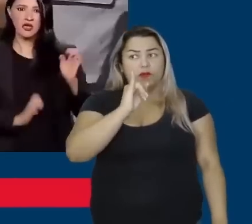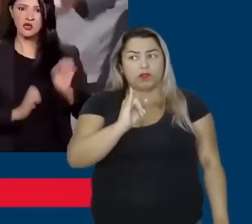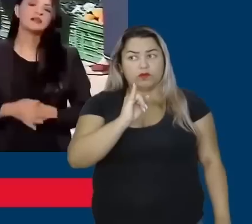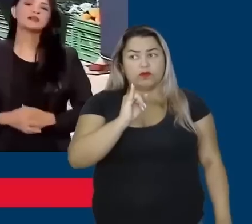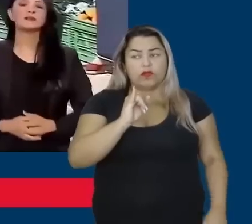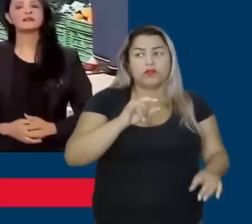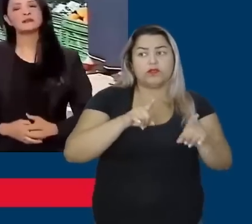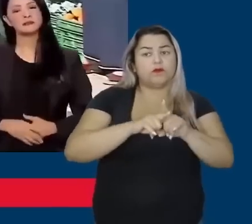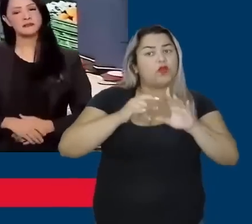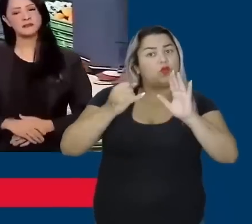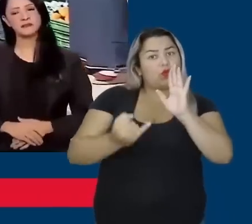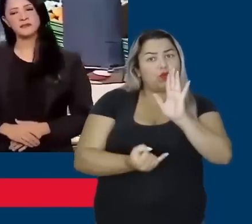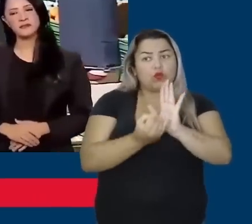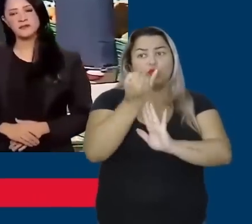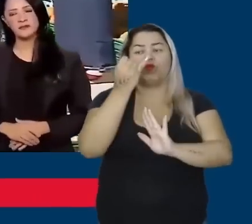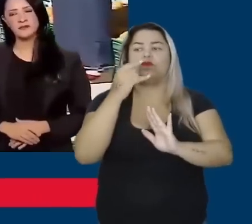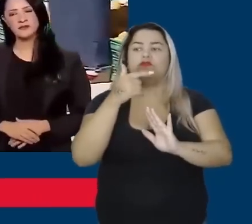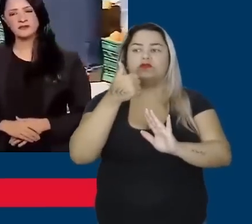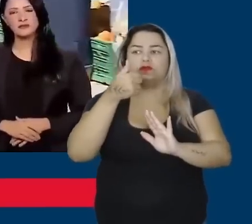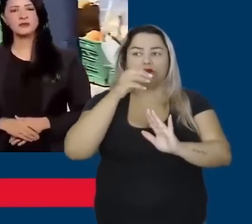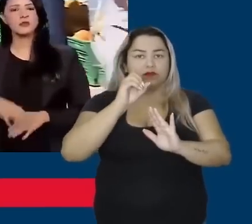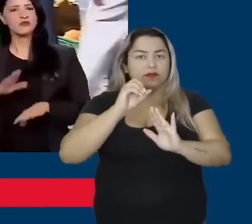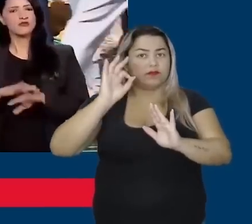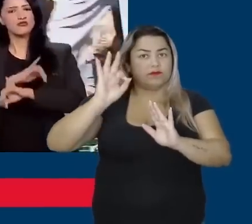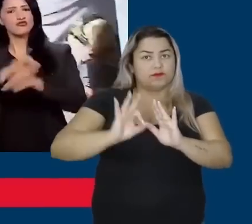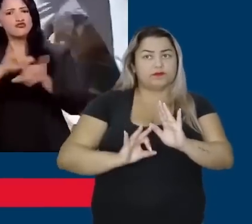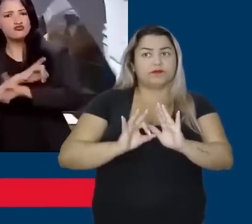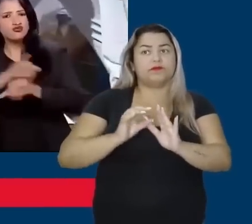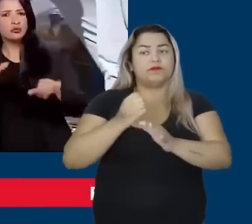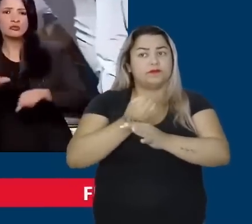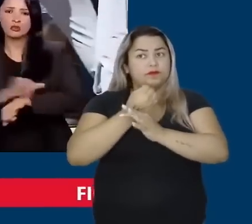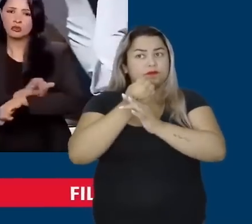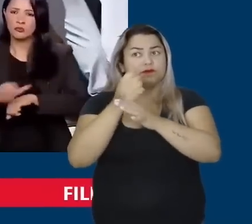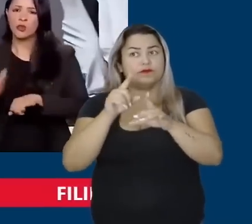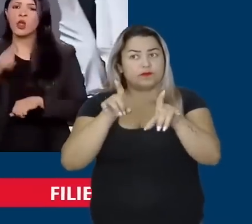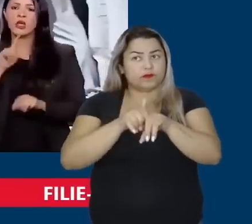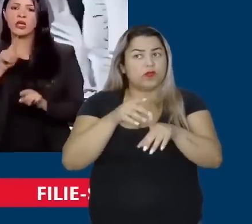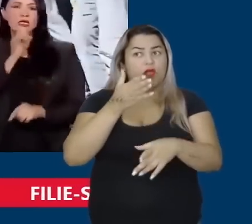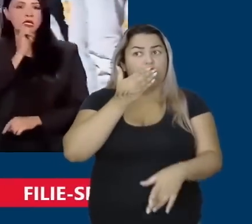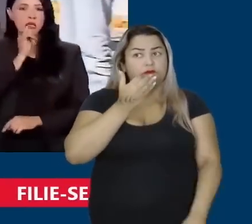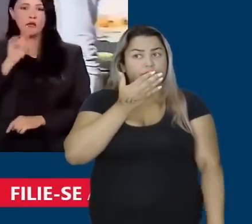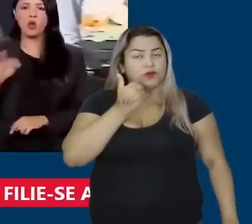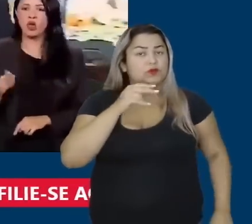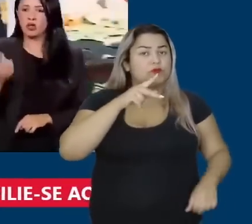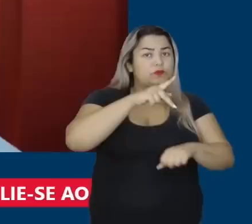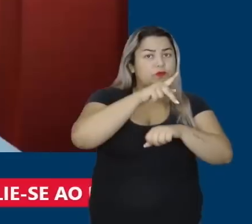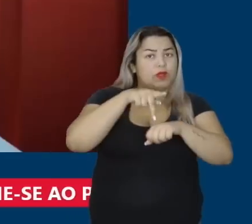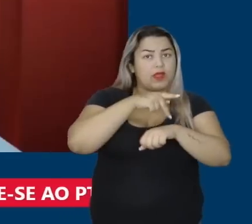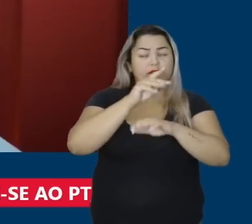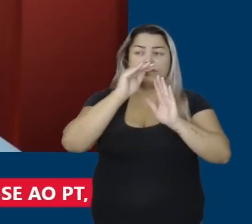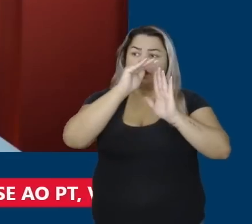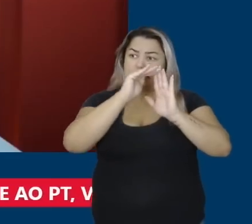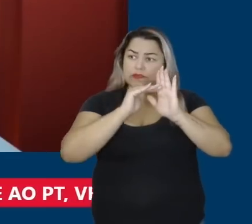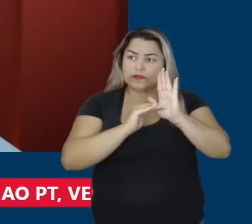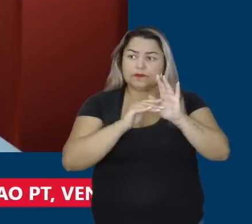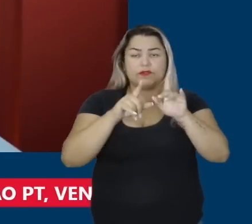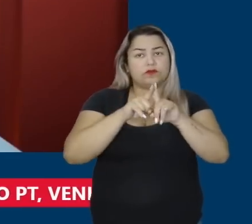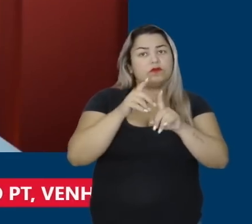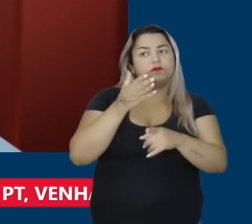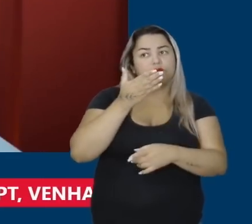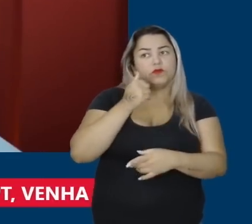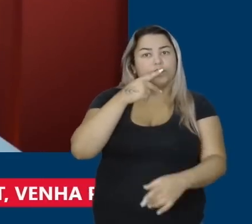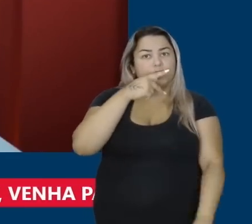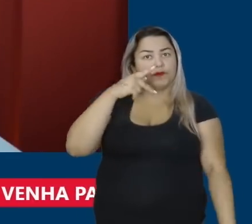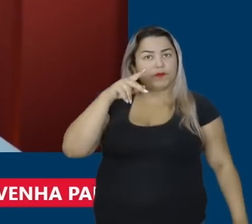a um juro menor de 10% para assegurar a produção de alimentos no país. O Programa de Aquisição de Alimentos, o